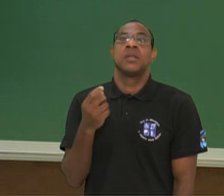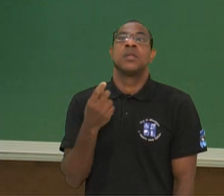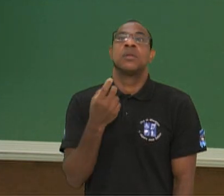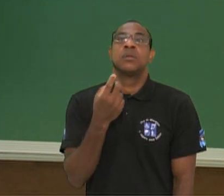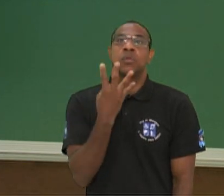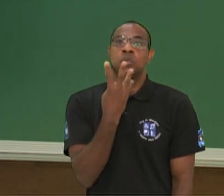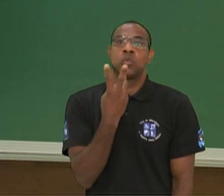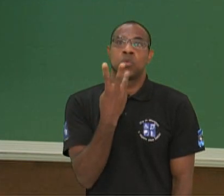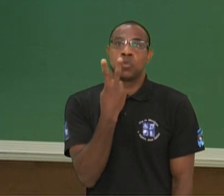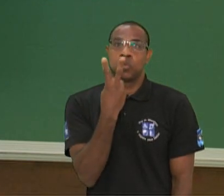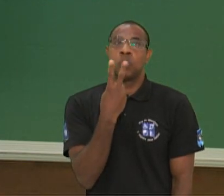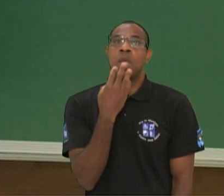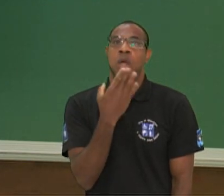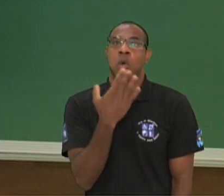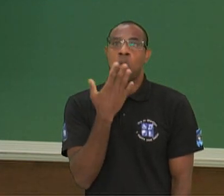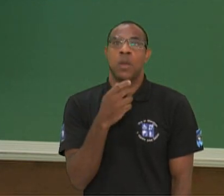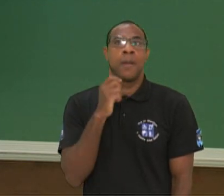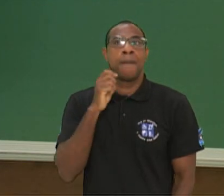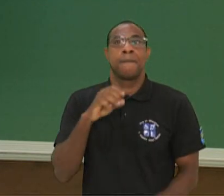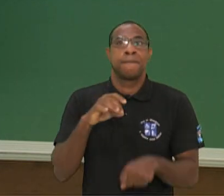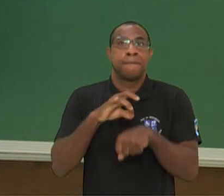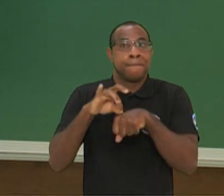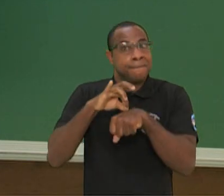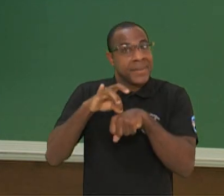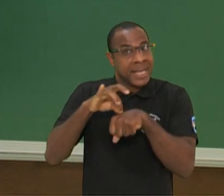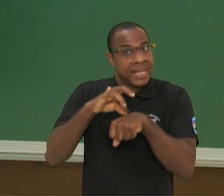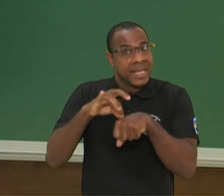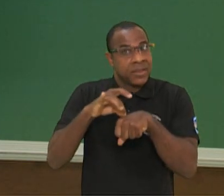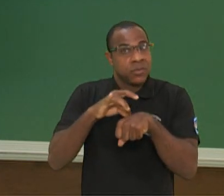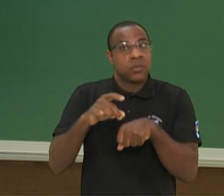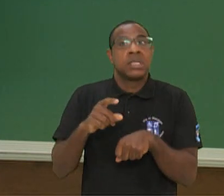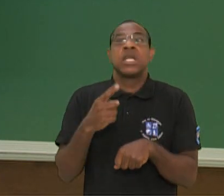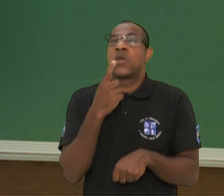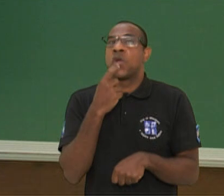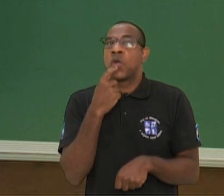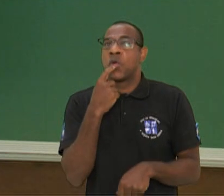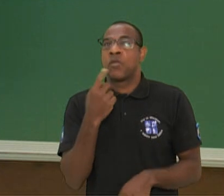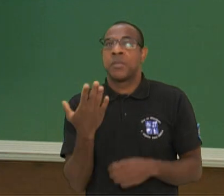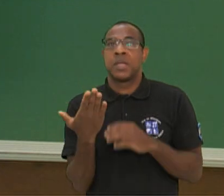lado preta, do outro lado vermelha. Existem dois tipos